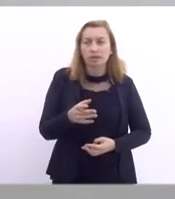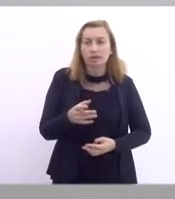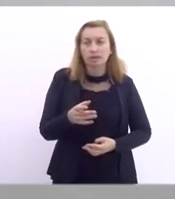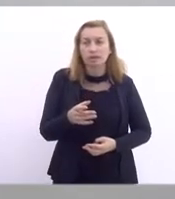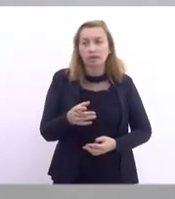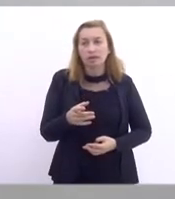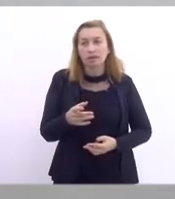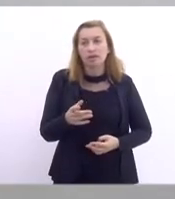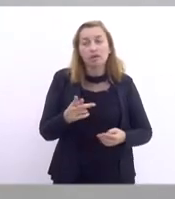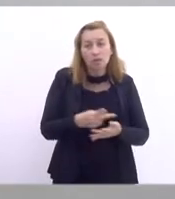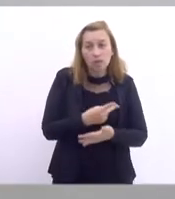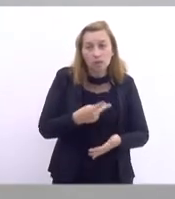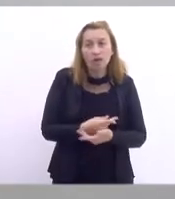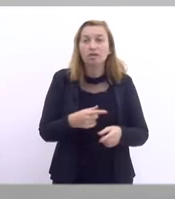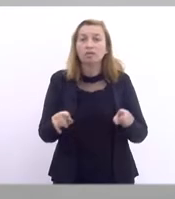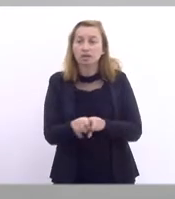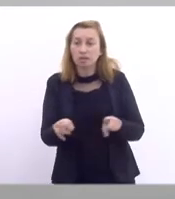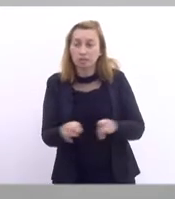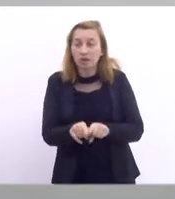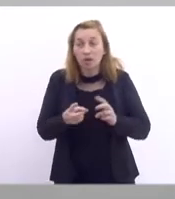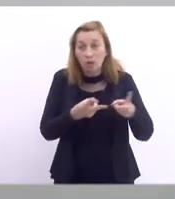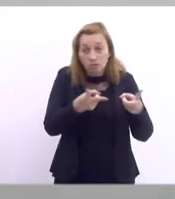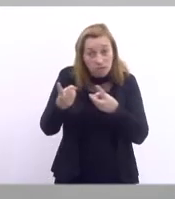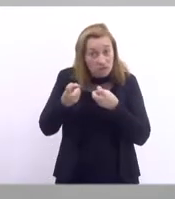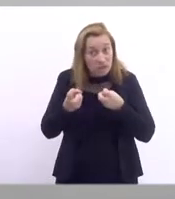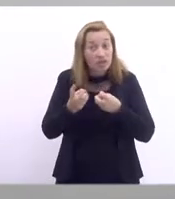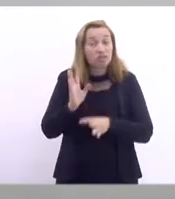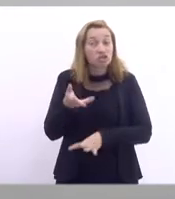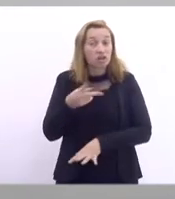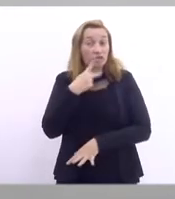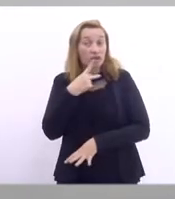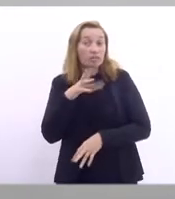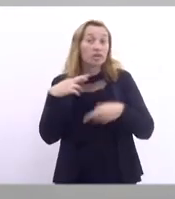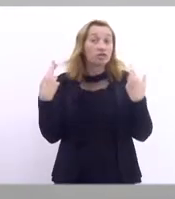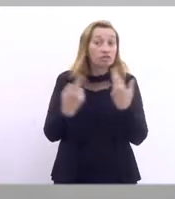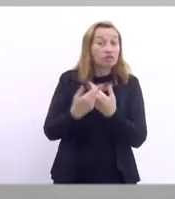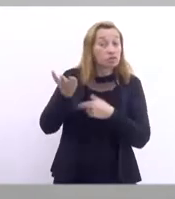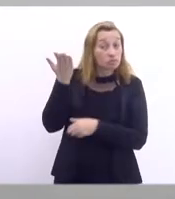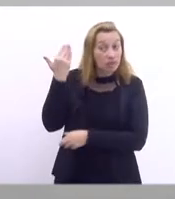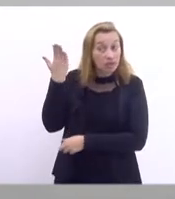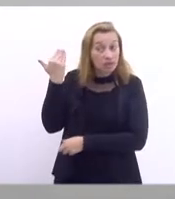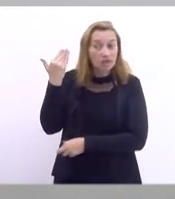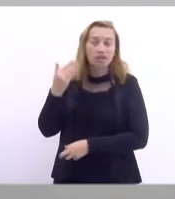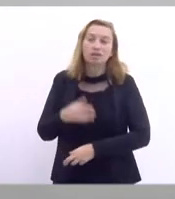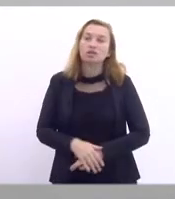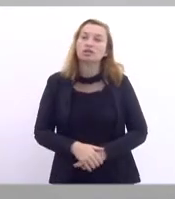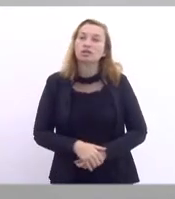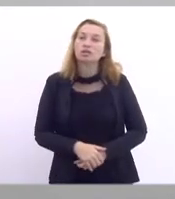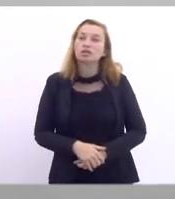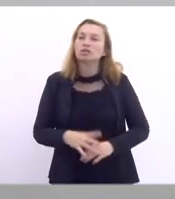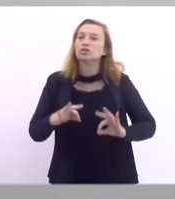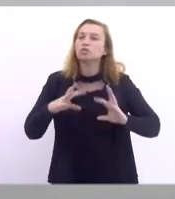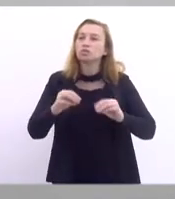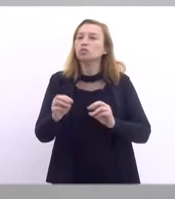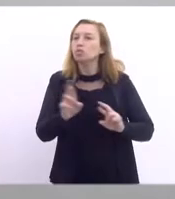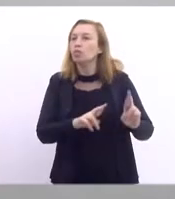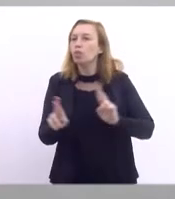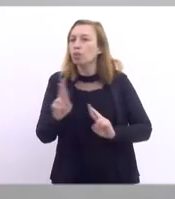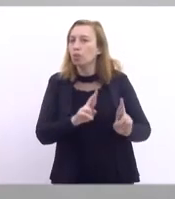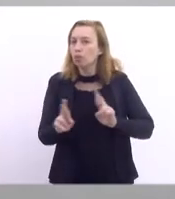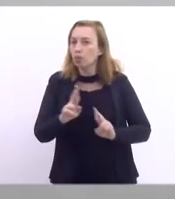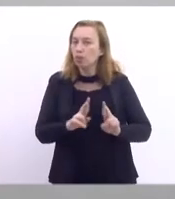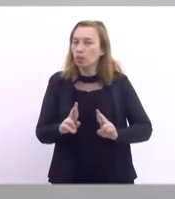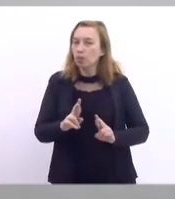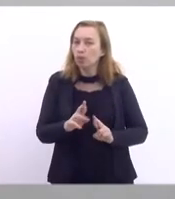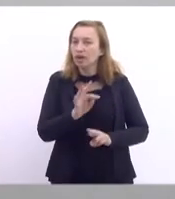como também verifico isso a gente já citou em reuniões anteriores que como para tudo relacionado a